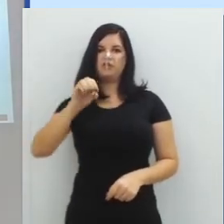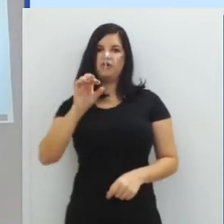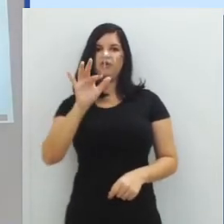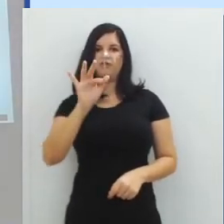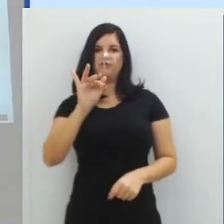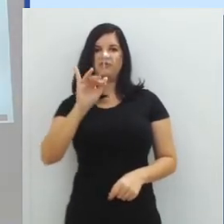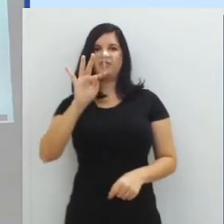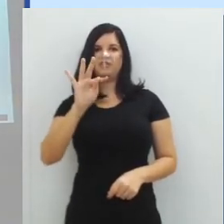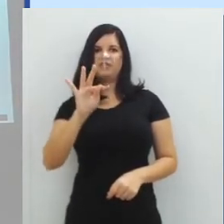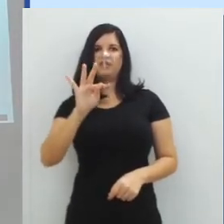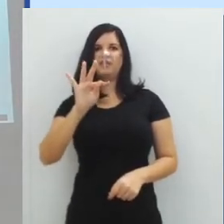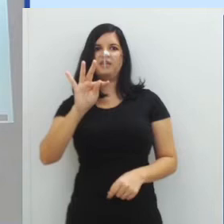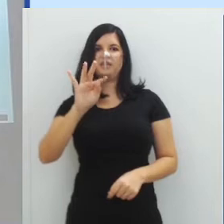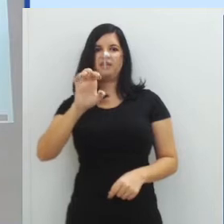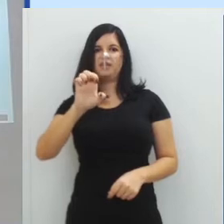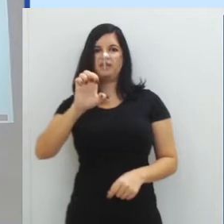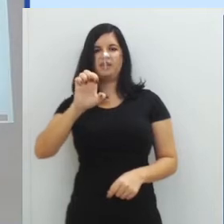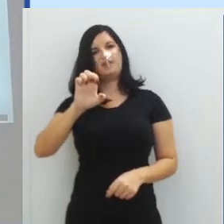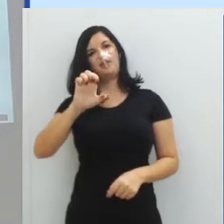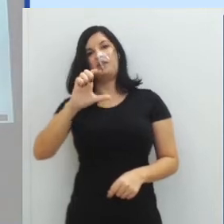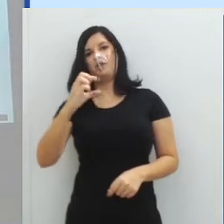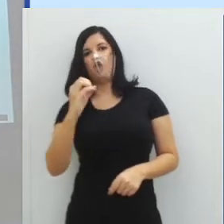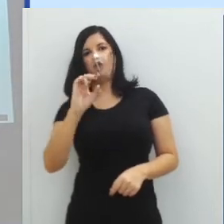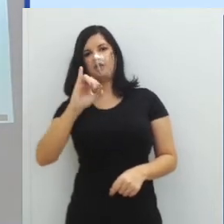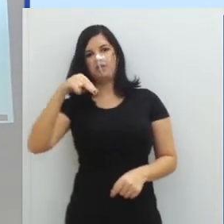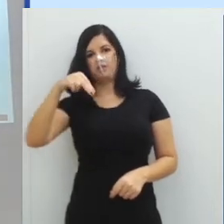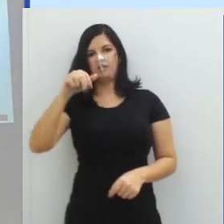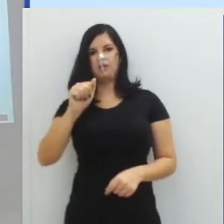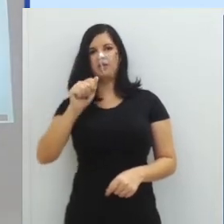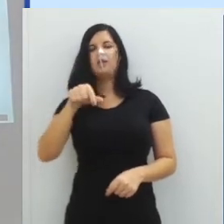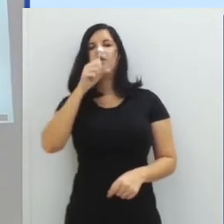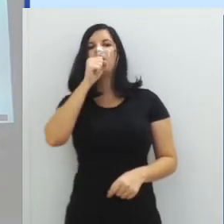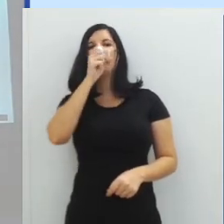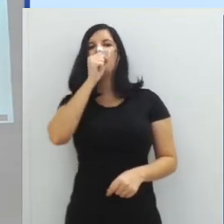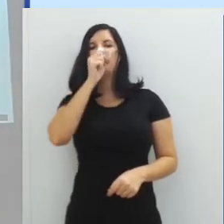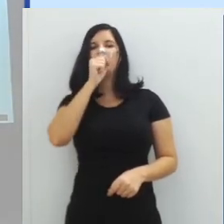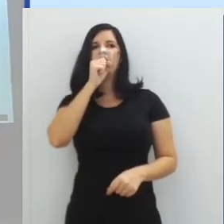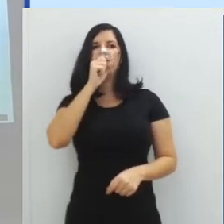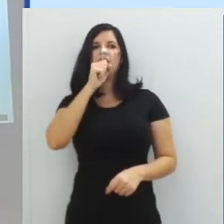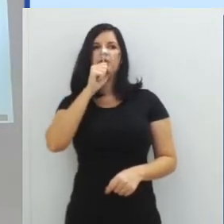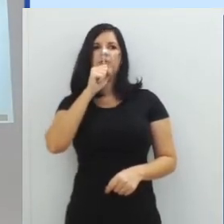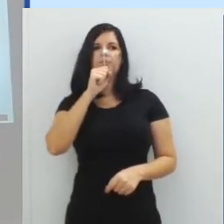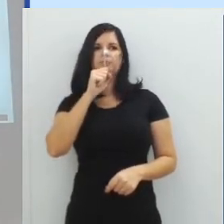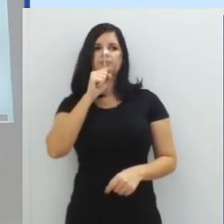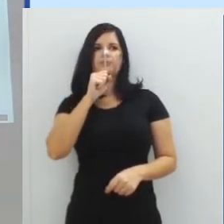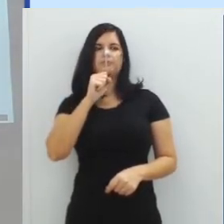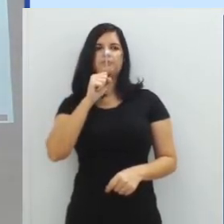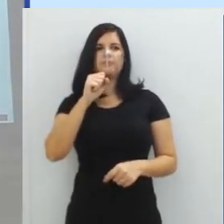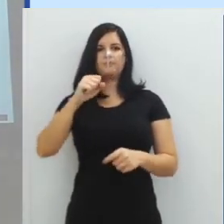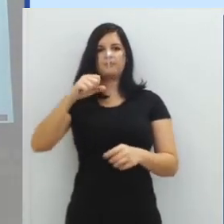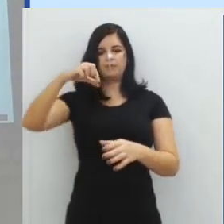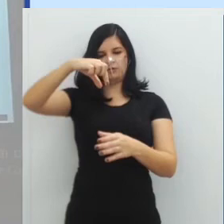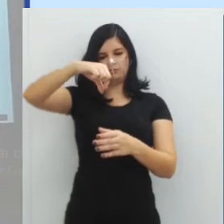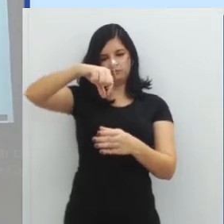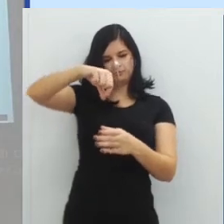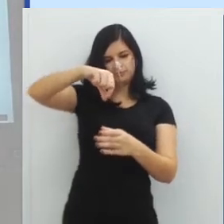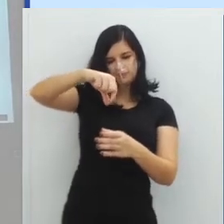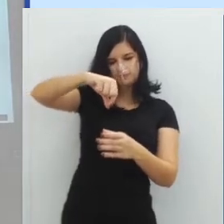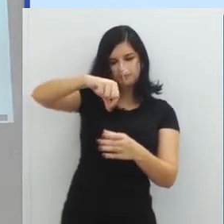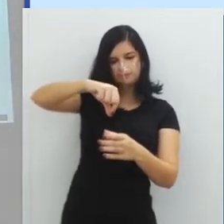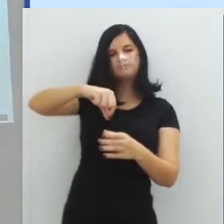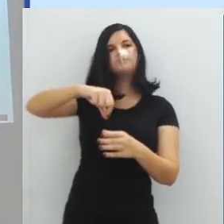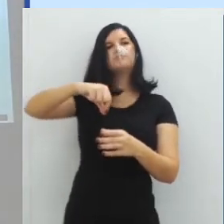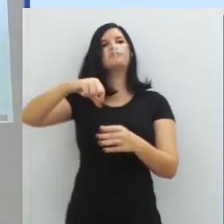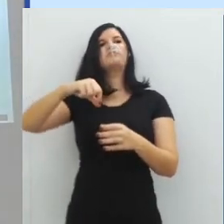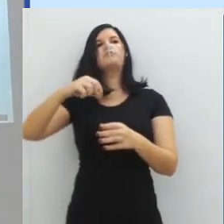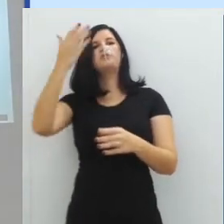fenolftalaína é um líquidozinho laranja, né? Que quando a gente coloca na substância, na solução, e aí